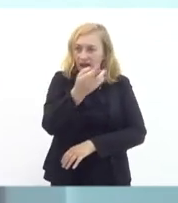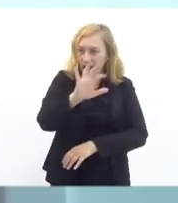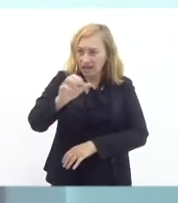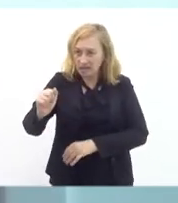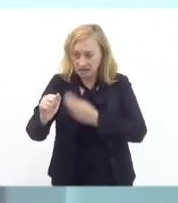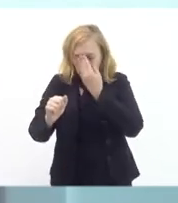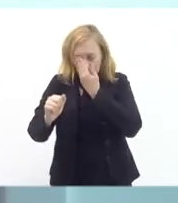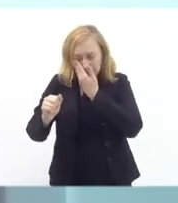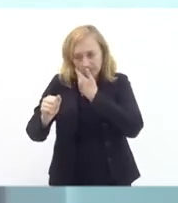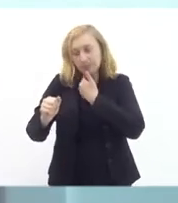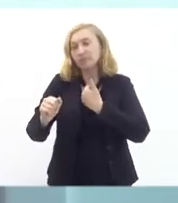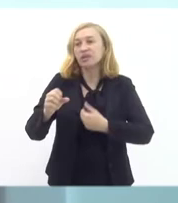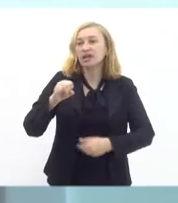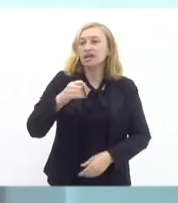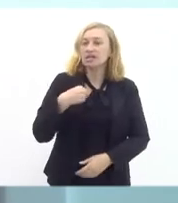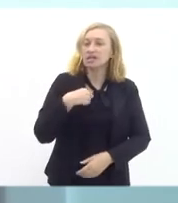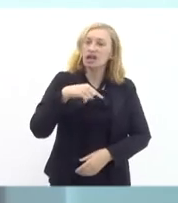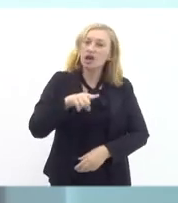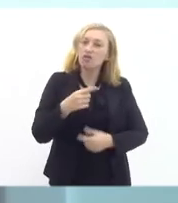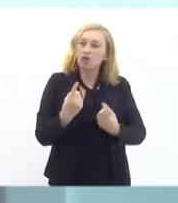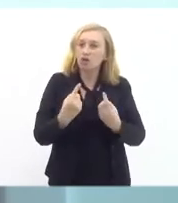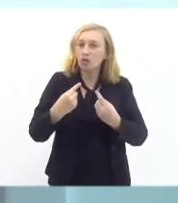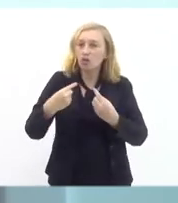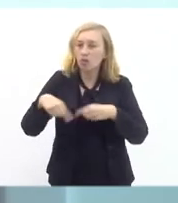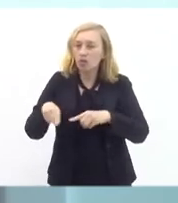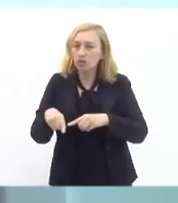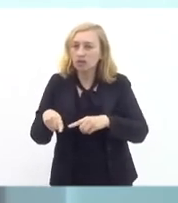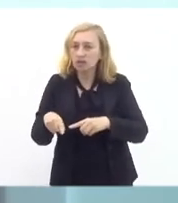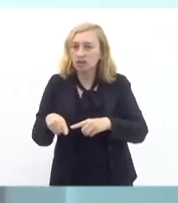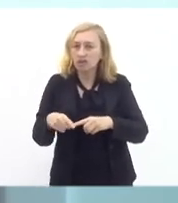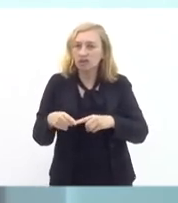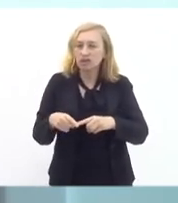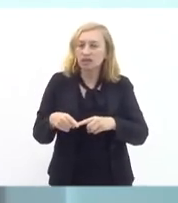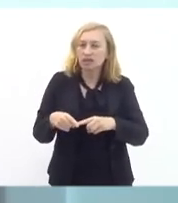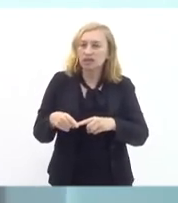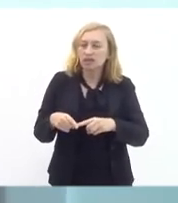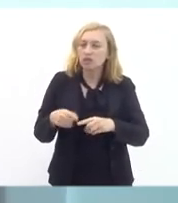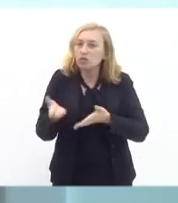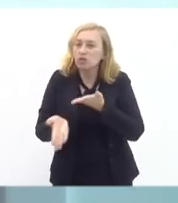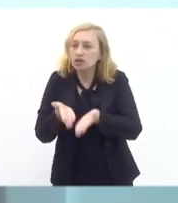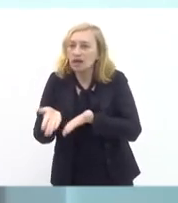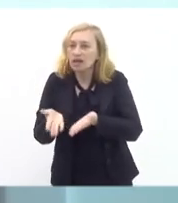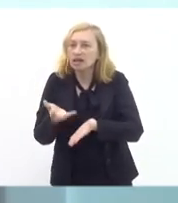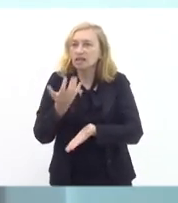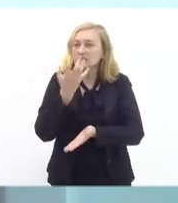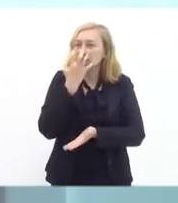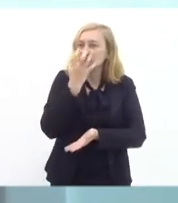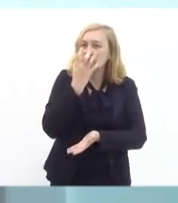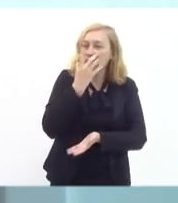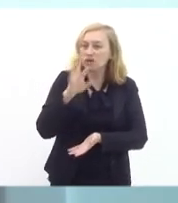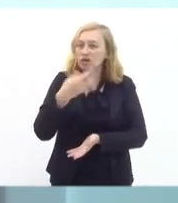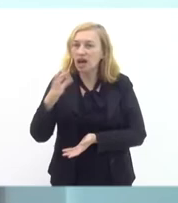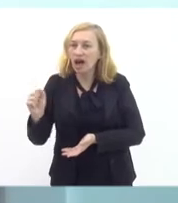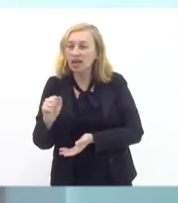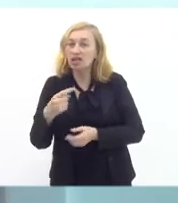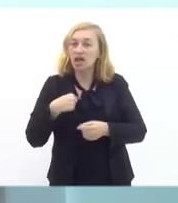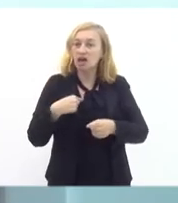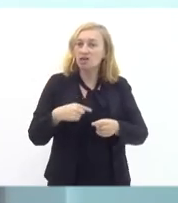especificidade. Se eu for contra a criação do animal de raça, eu vou ser contra as instituições de